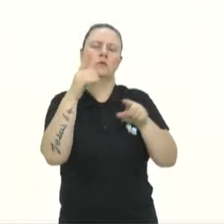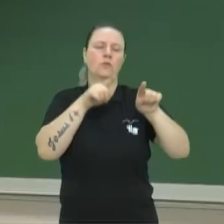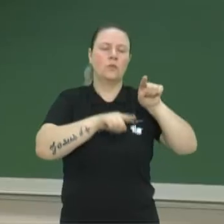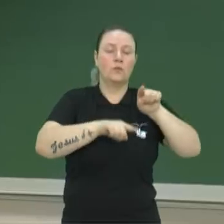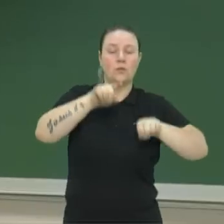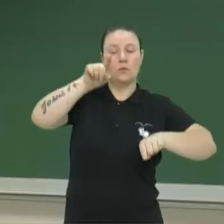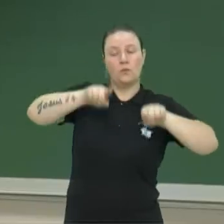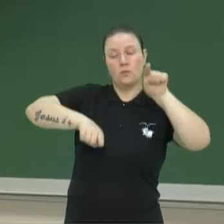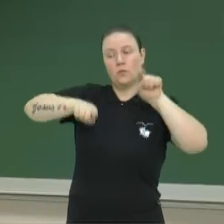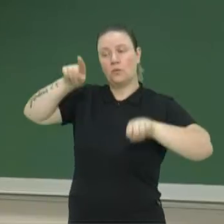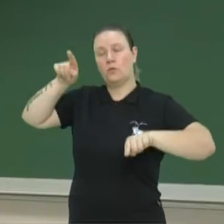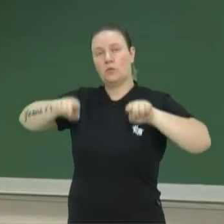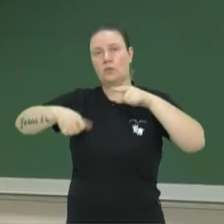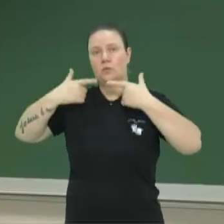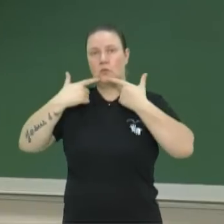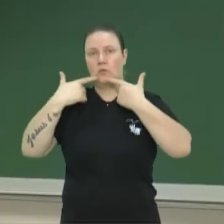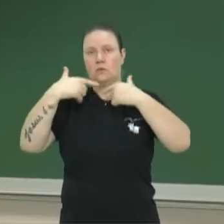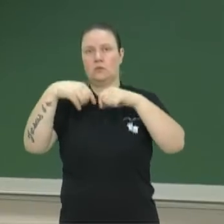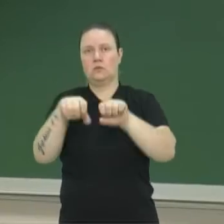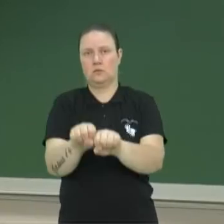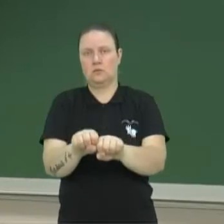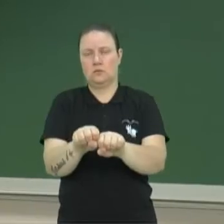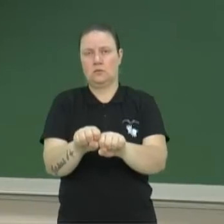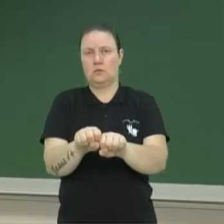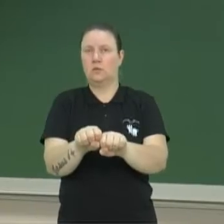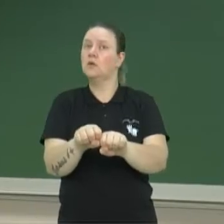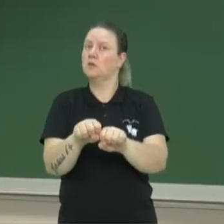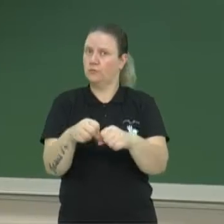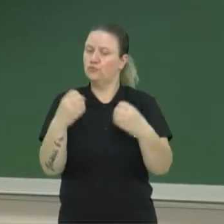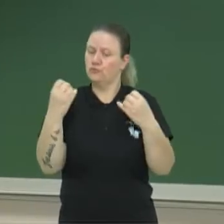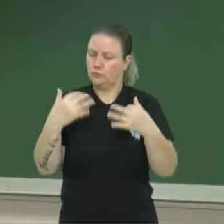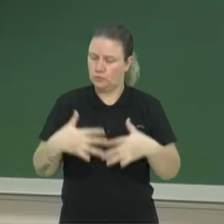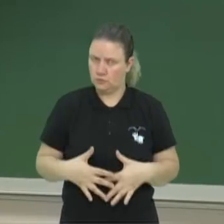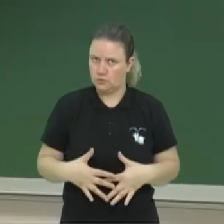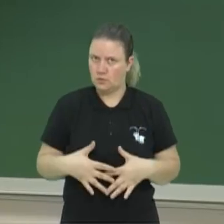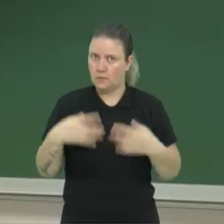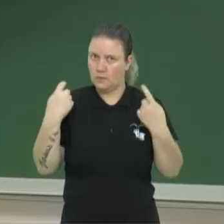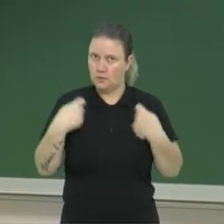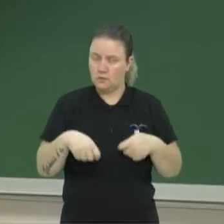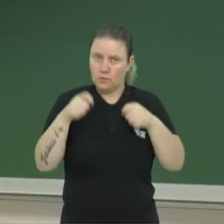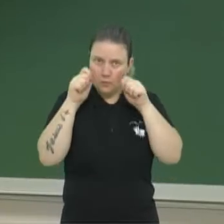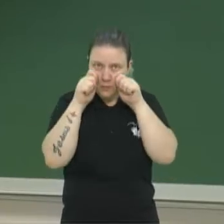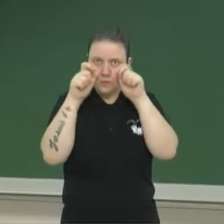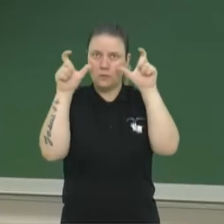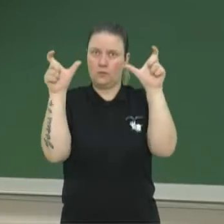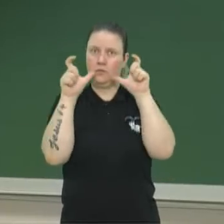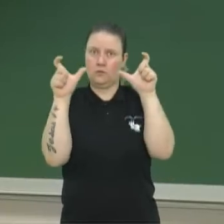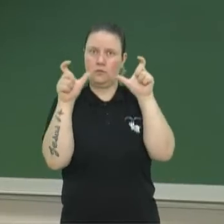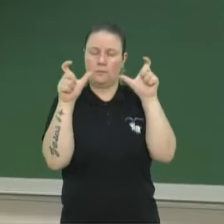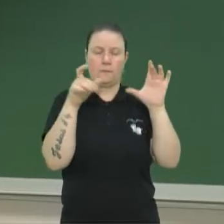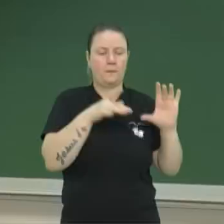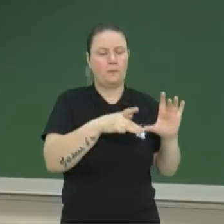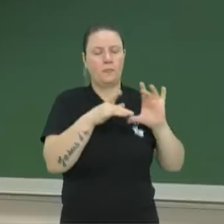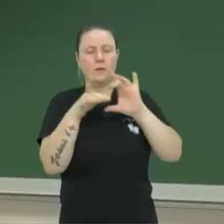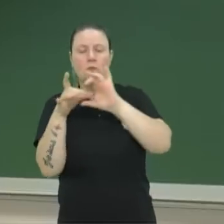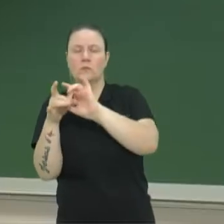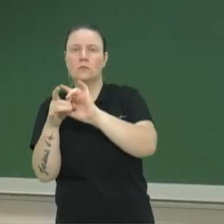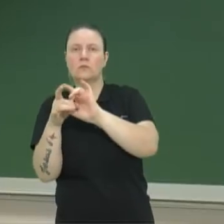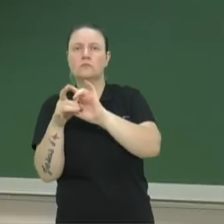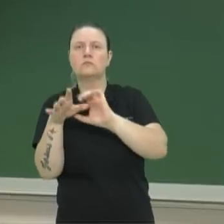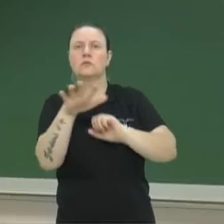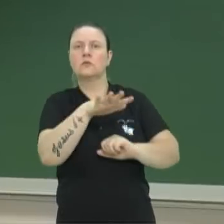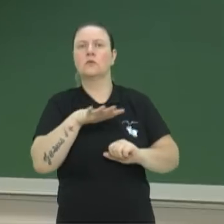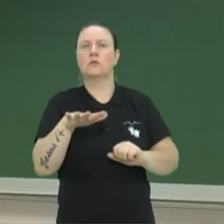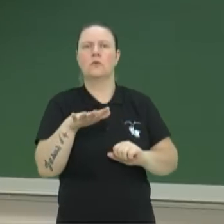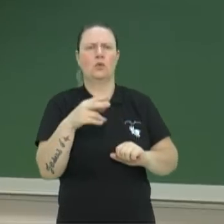linguística, né? Como eu disse, variação linguística, devemos observar sempre o contexto de uso e não